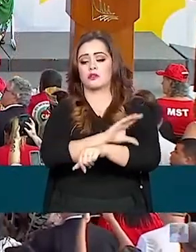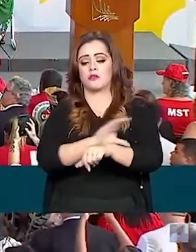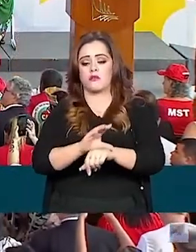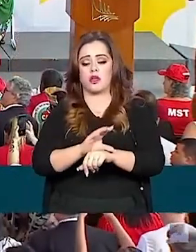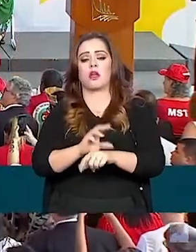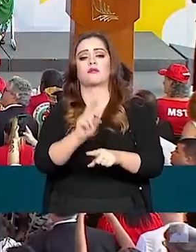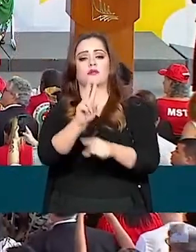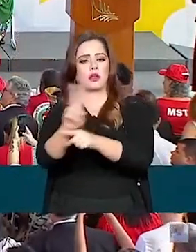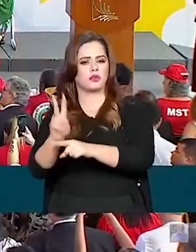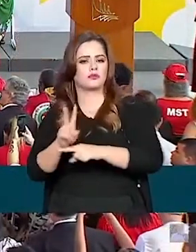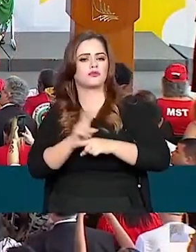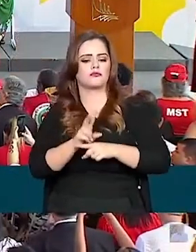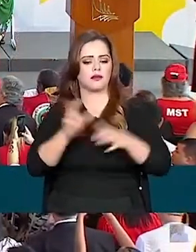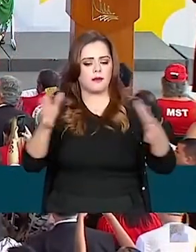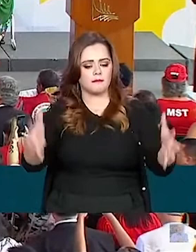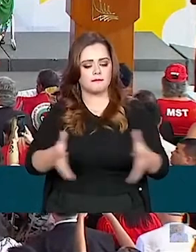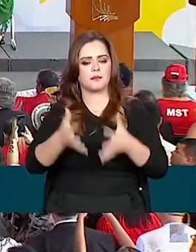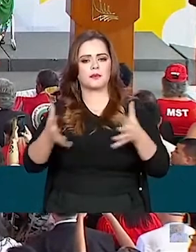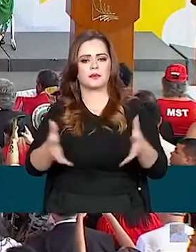ajudar a produzir,